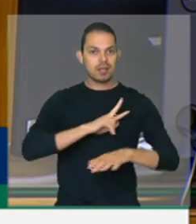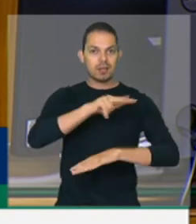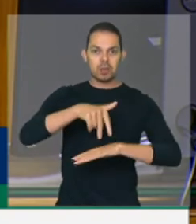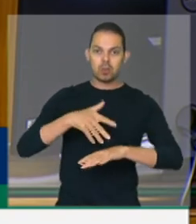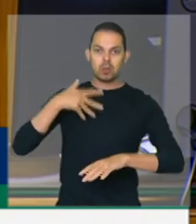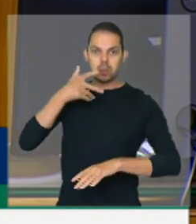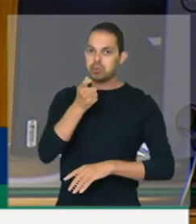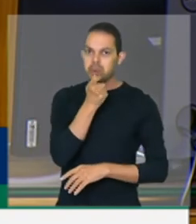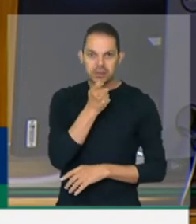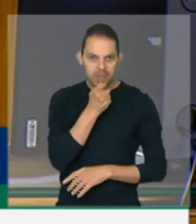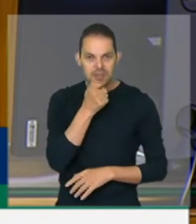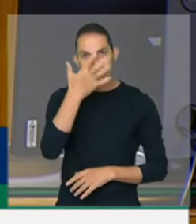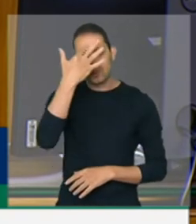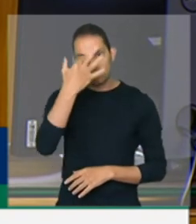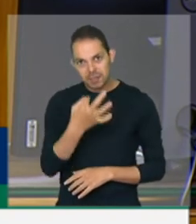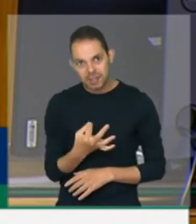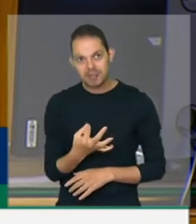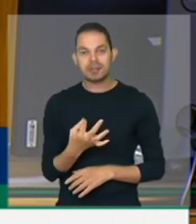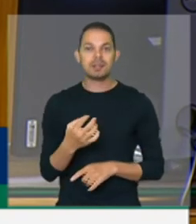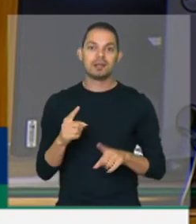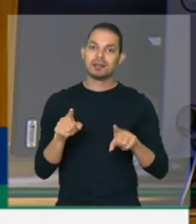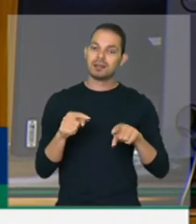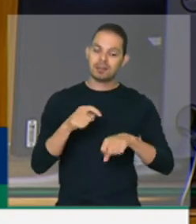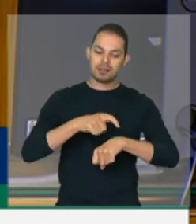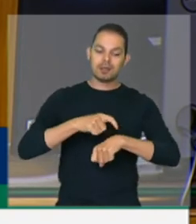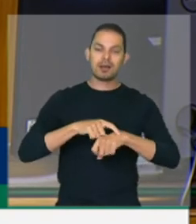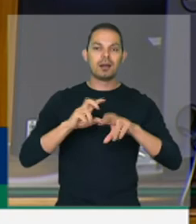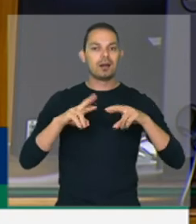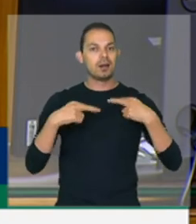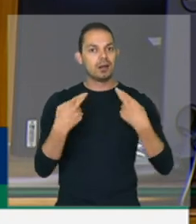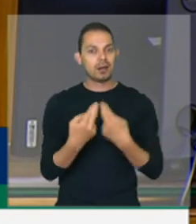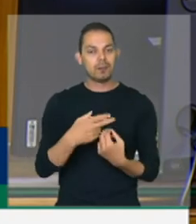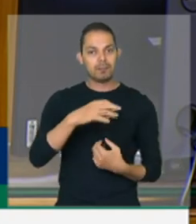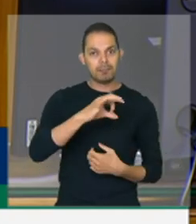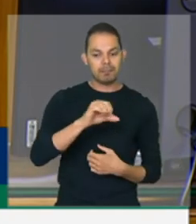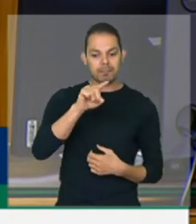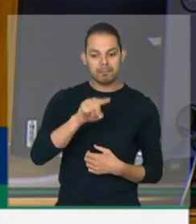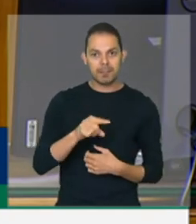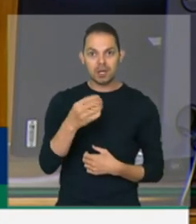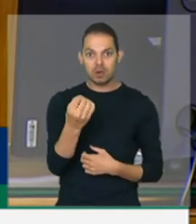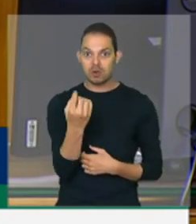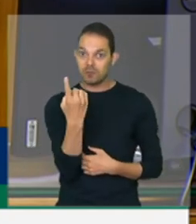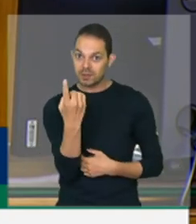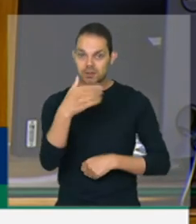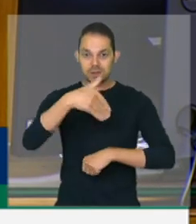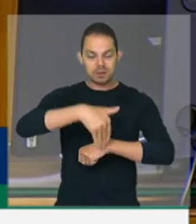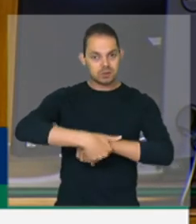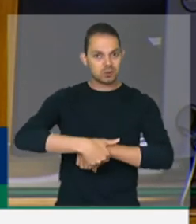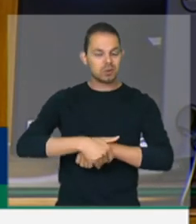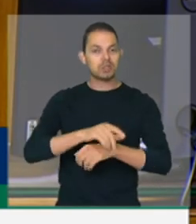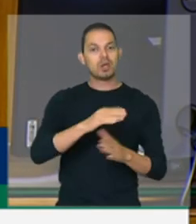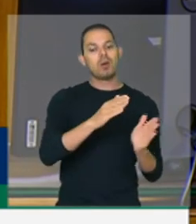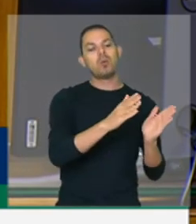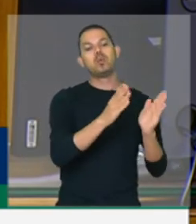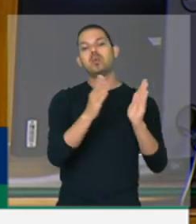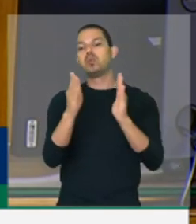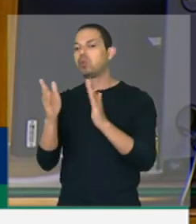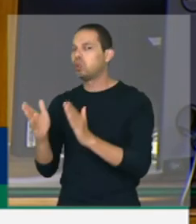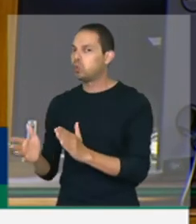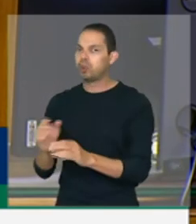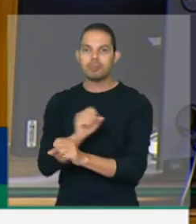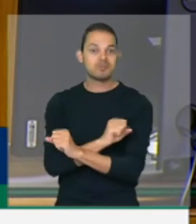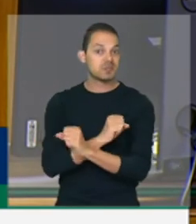contemplados, compreendam que devido ao encerramento da sessão e não haver possibilidade de nós